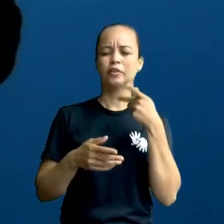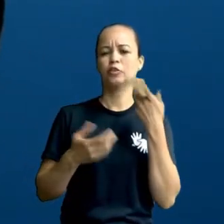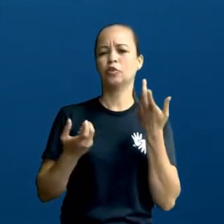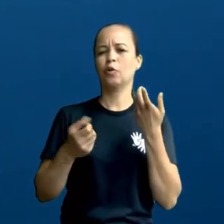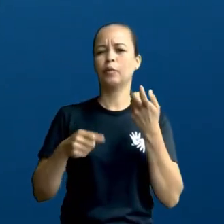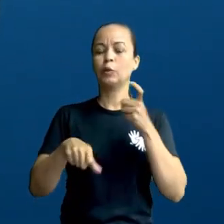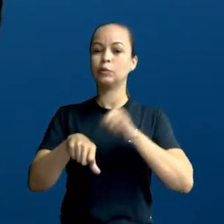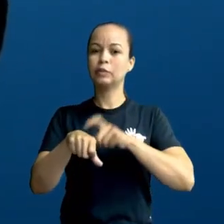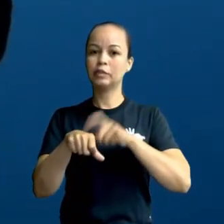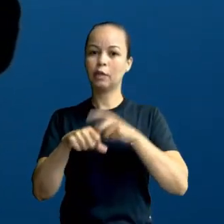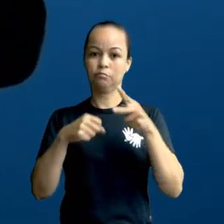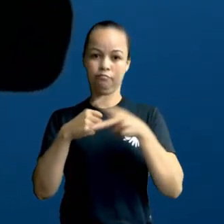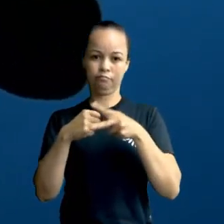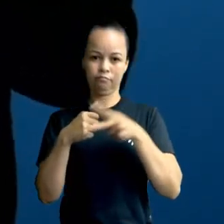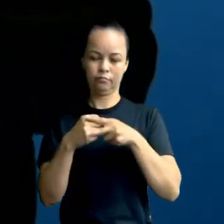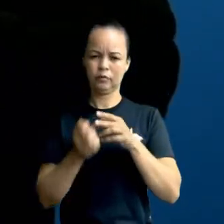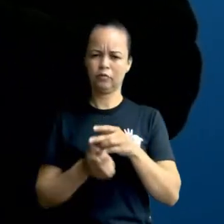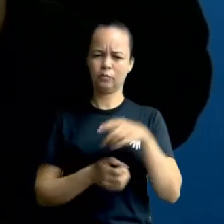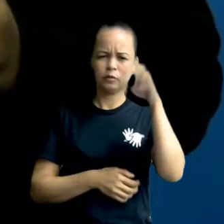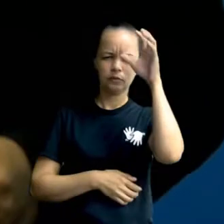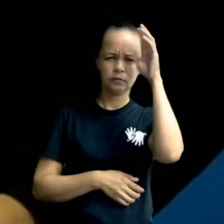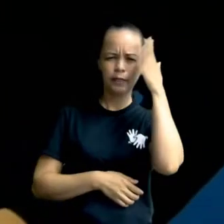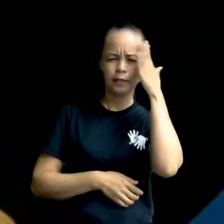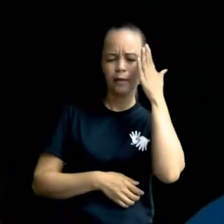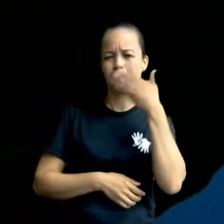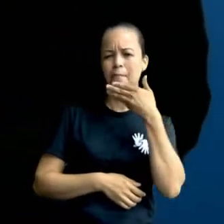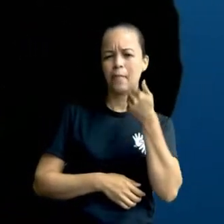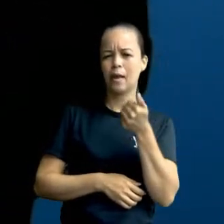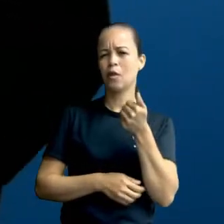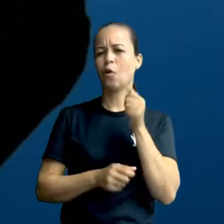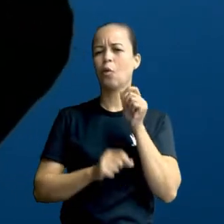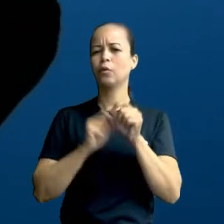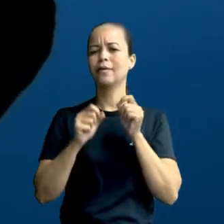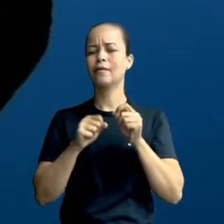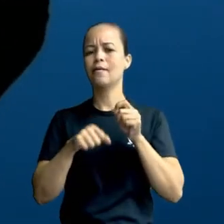bom? Vamos entender melhor esses tempos verbais.